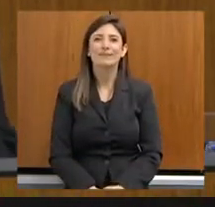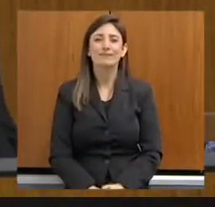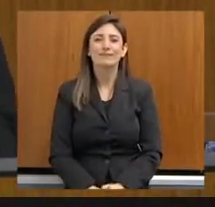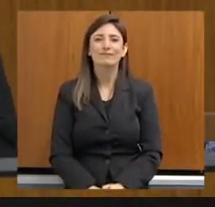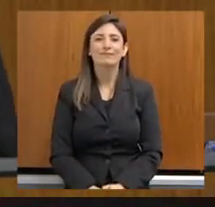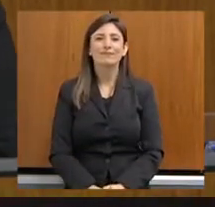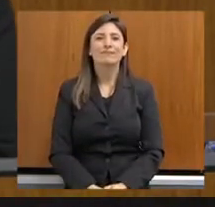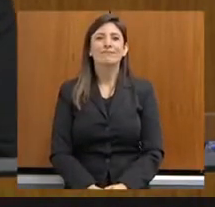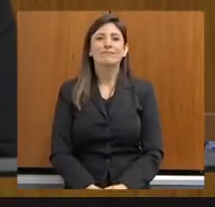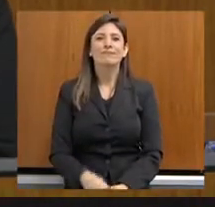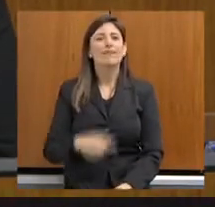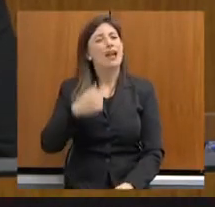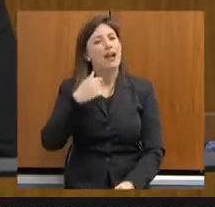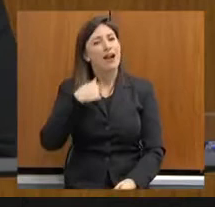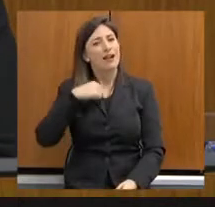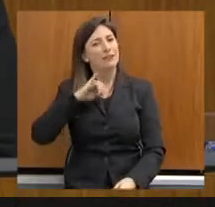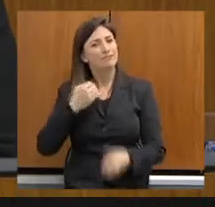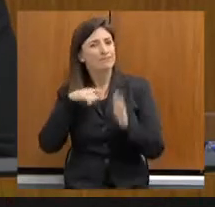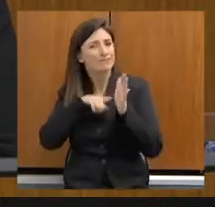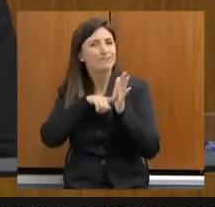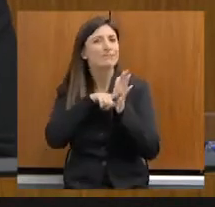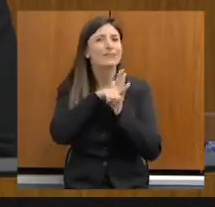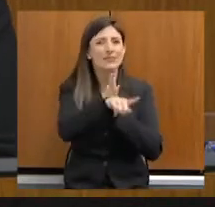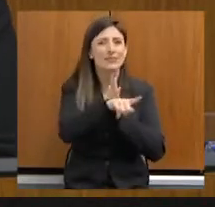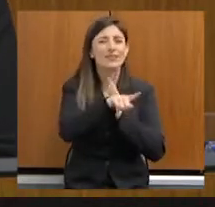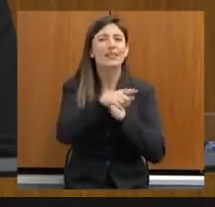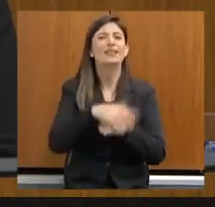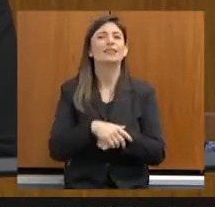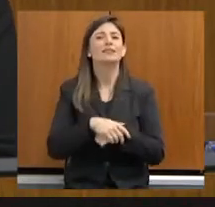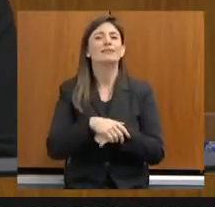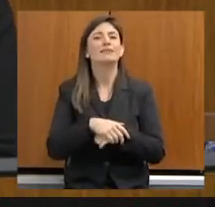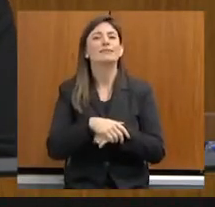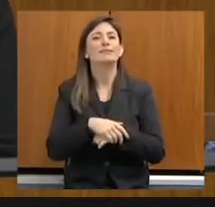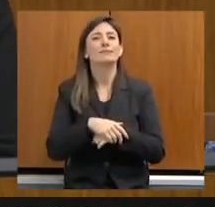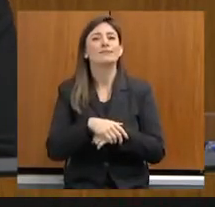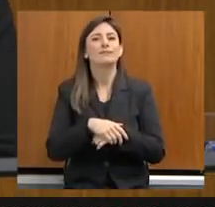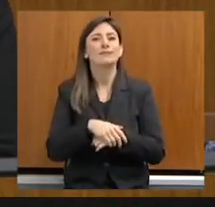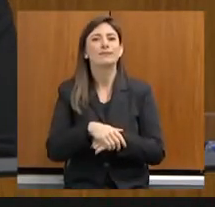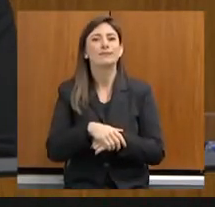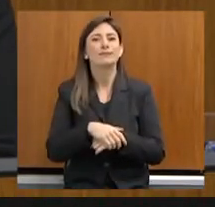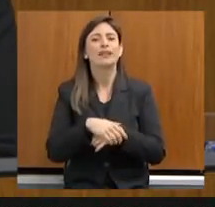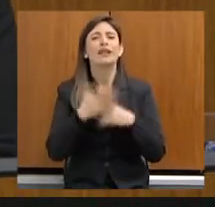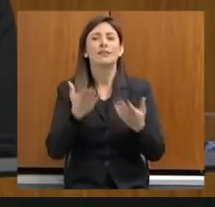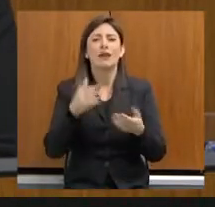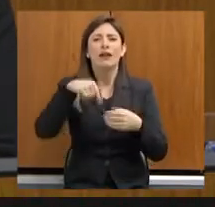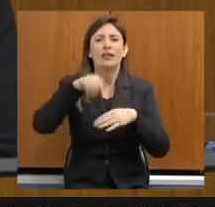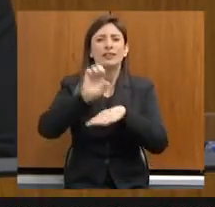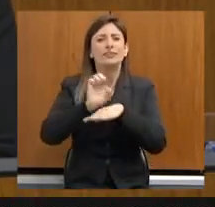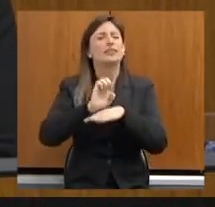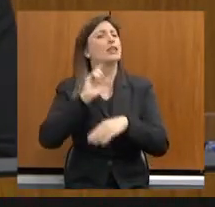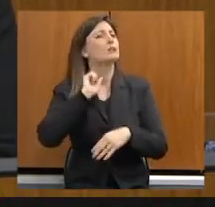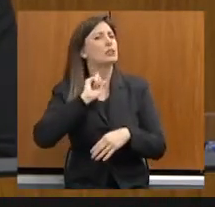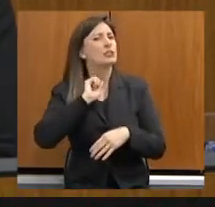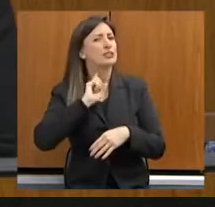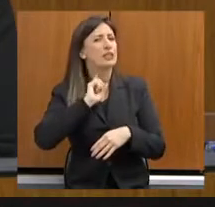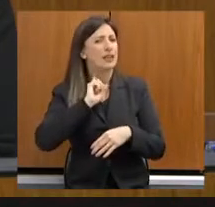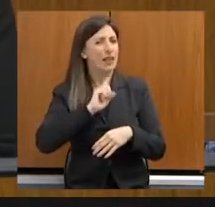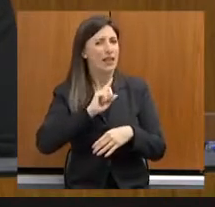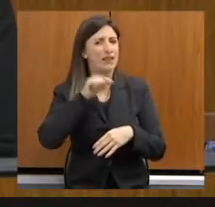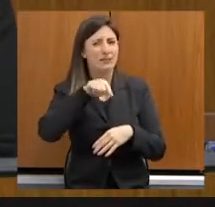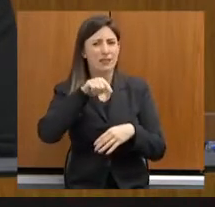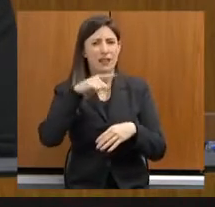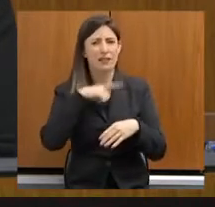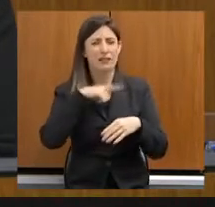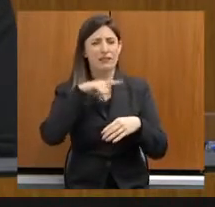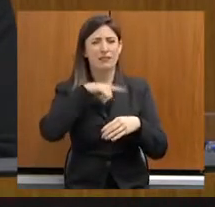perguntar para senhora e em relação ao desempenho do estado em relação à produção das